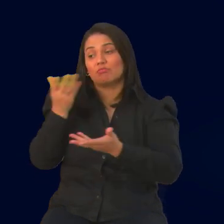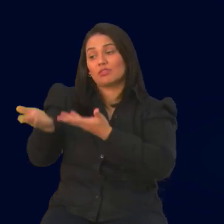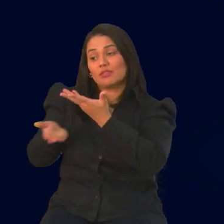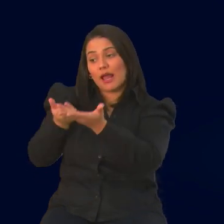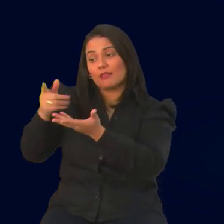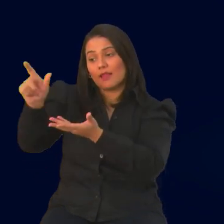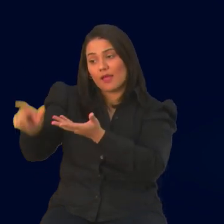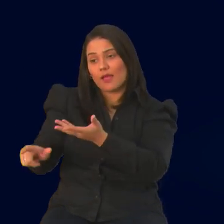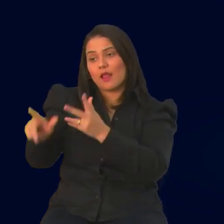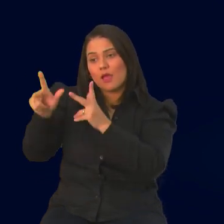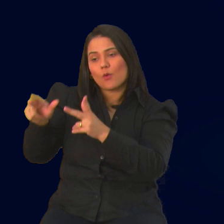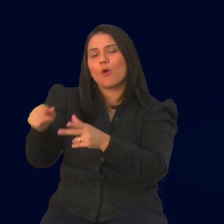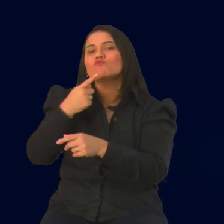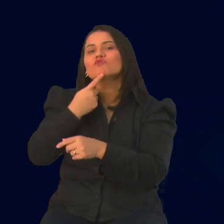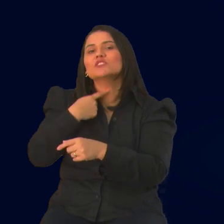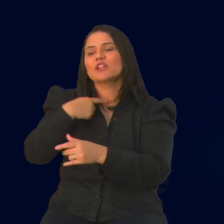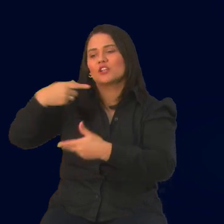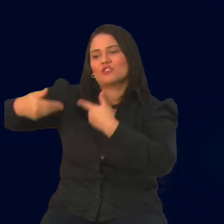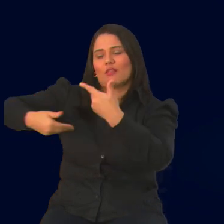assim?